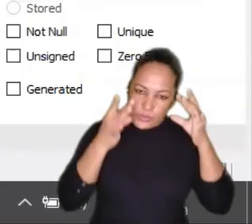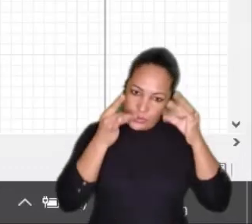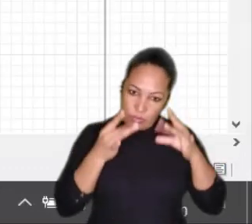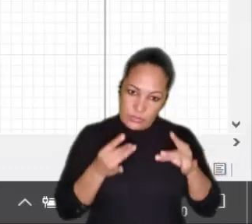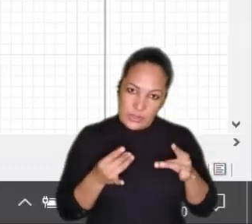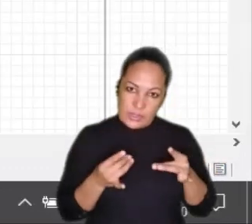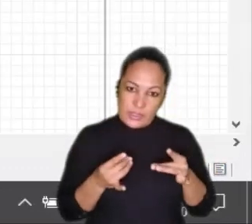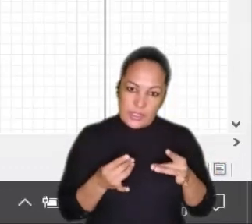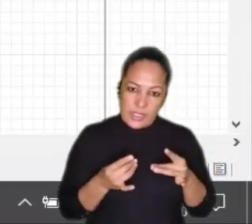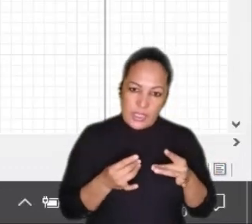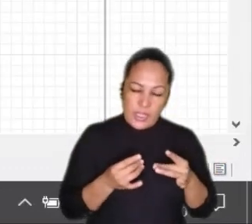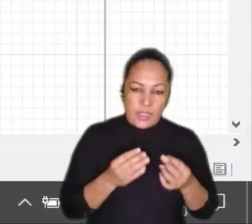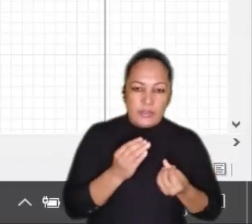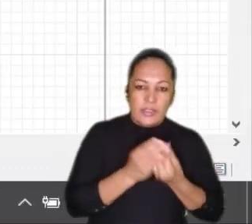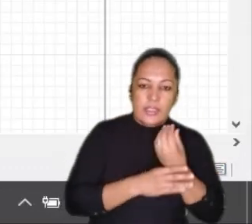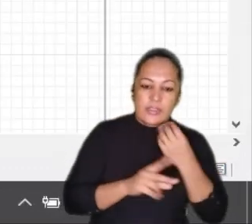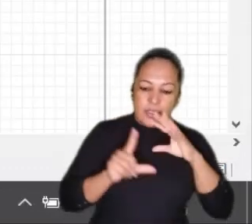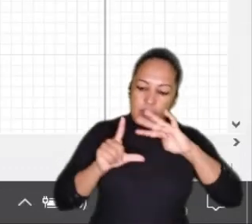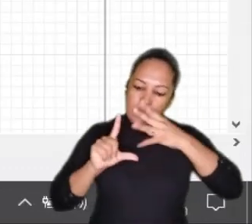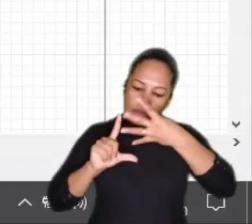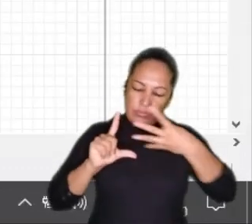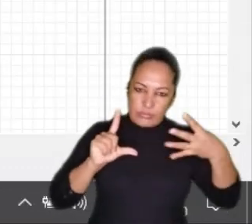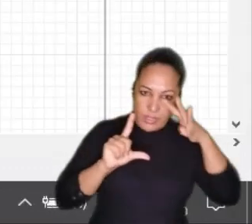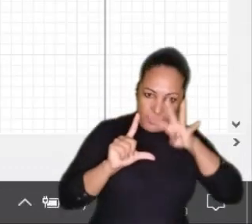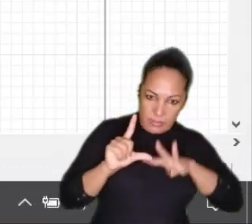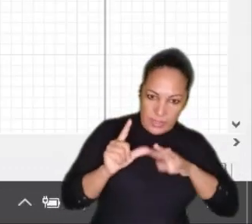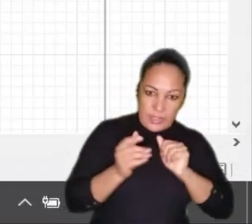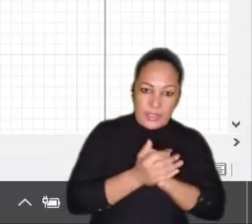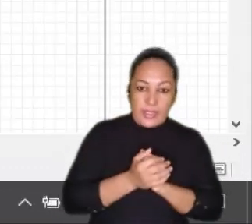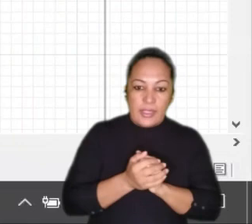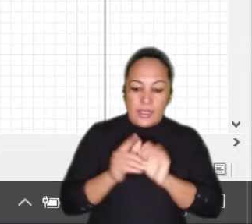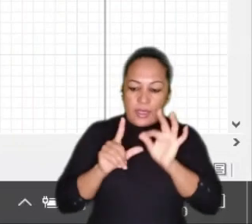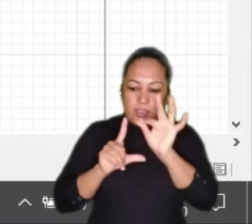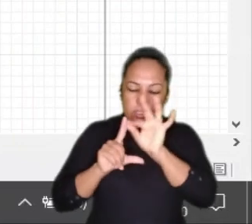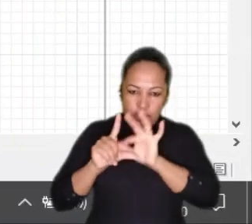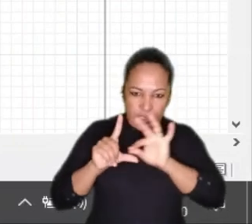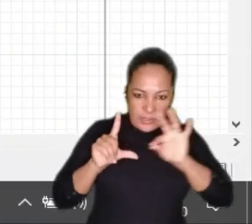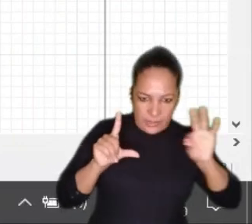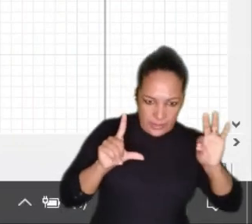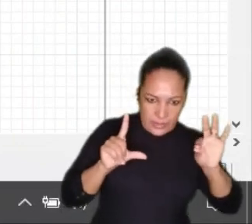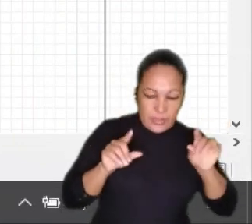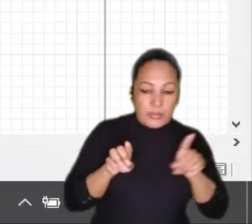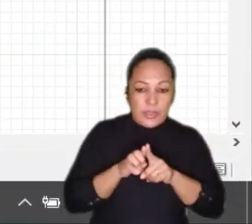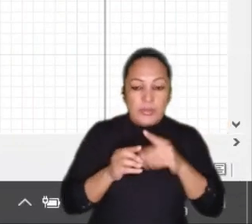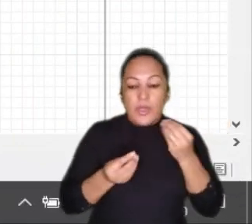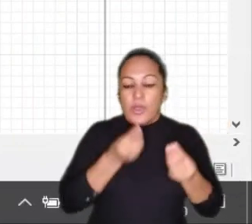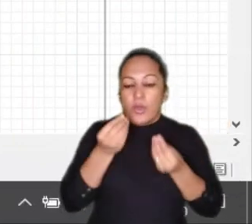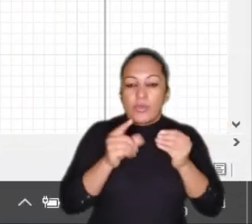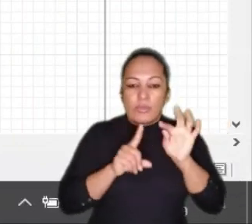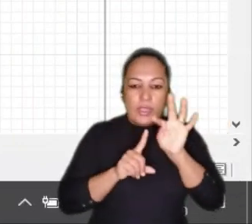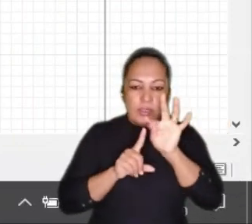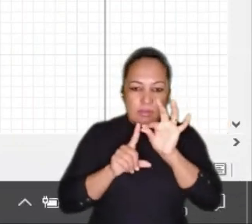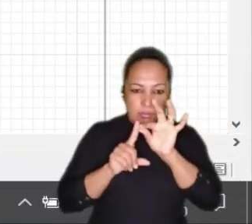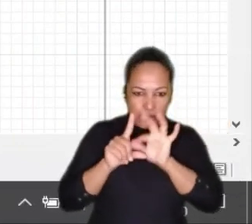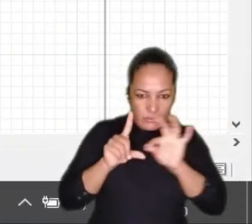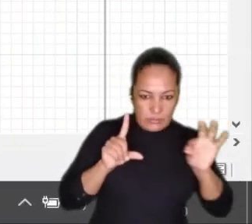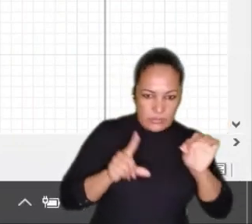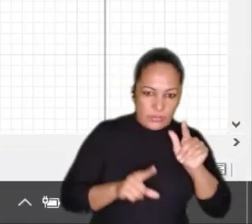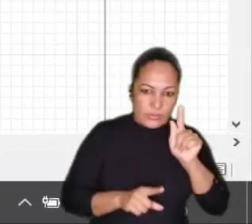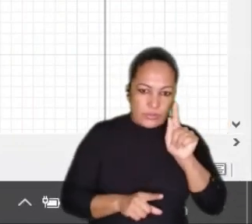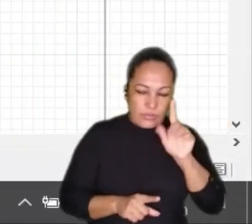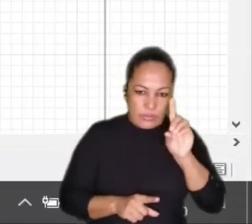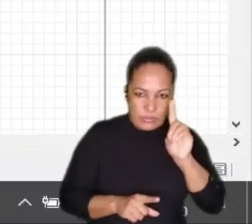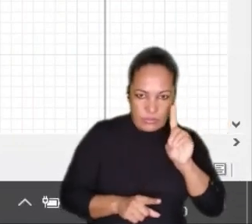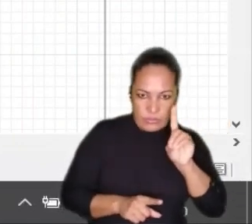Quando a gente for falar sobre criação de tabelas do diagrama, a gente volta aqui. E aí, quando vocês saberem o que é o diagrama e como é que faz ele,